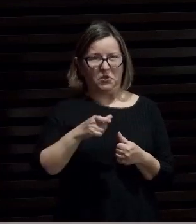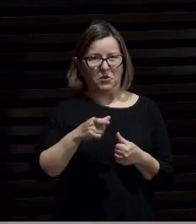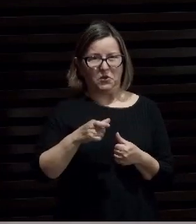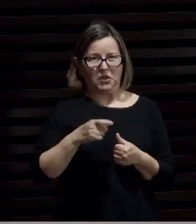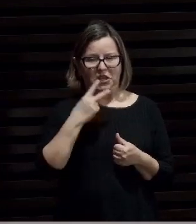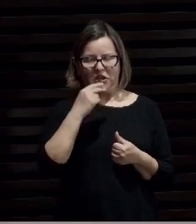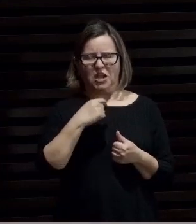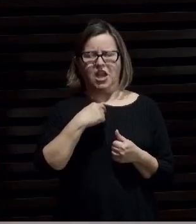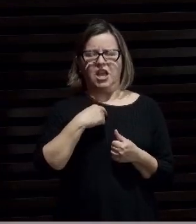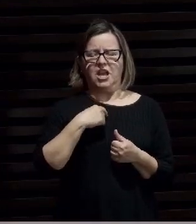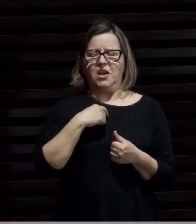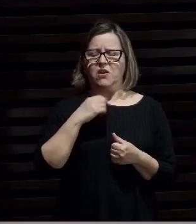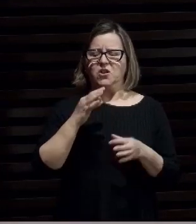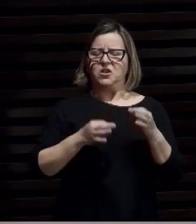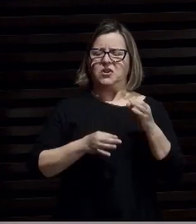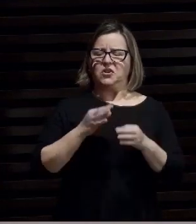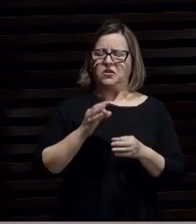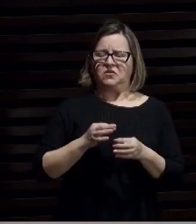acha Deus injusto.